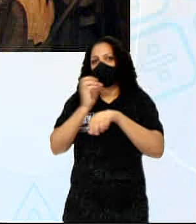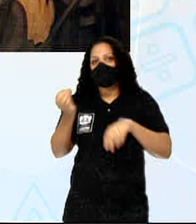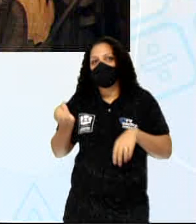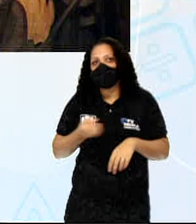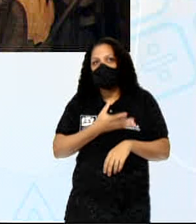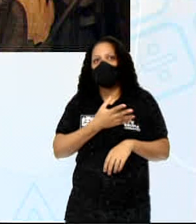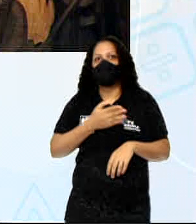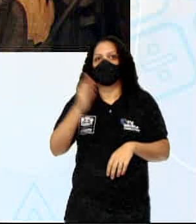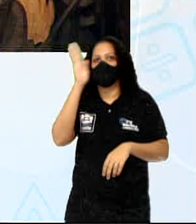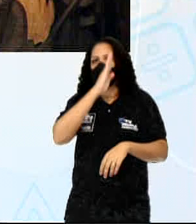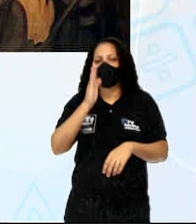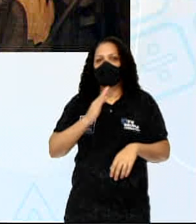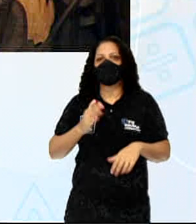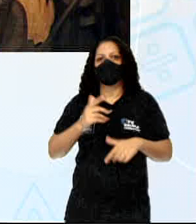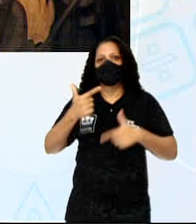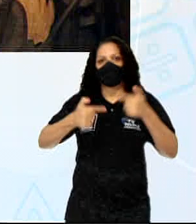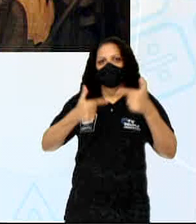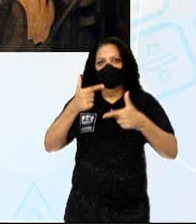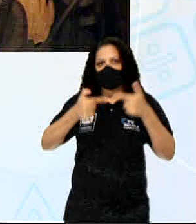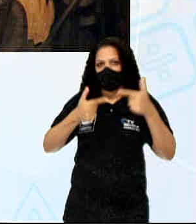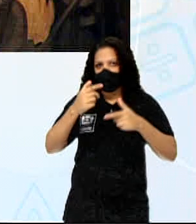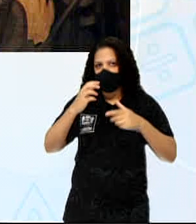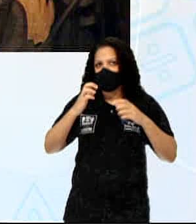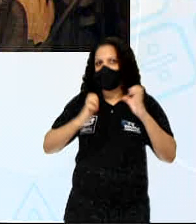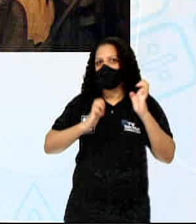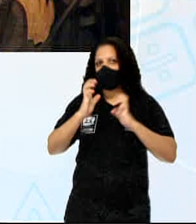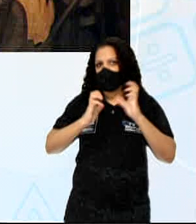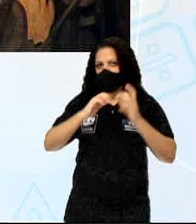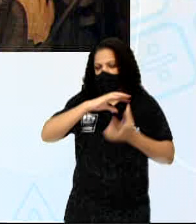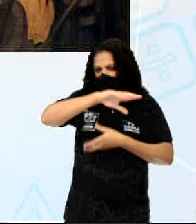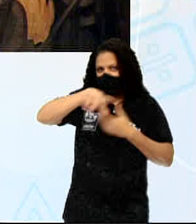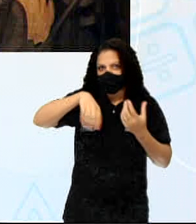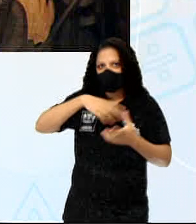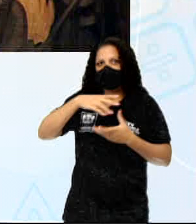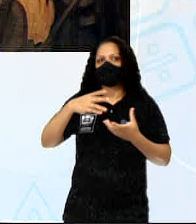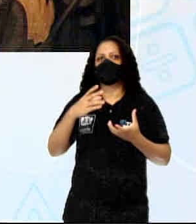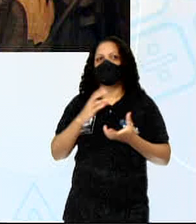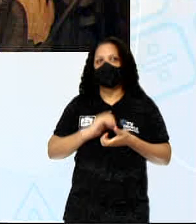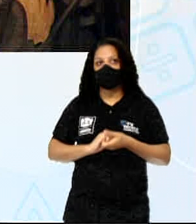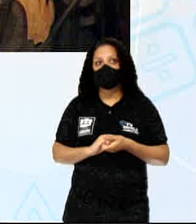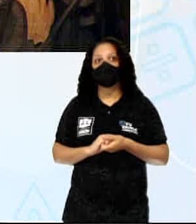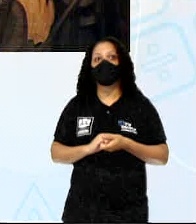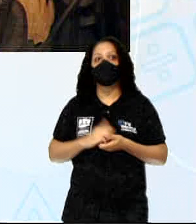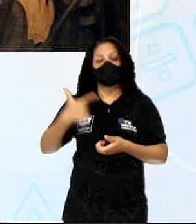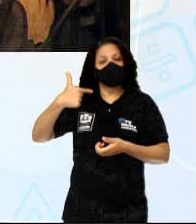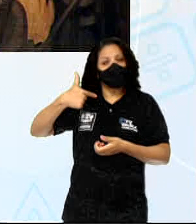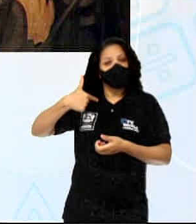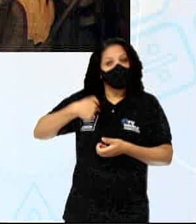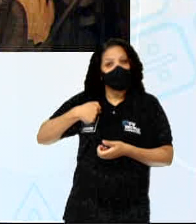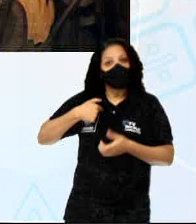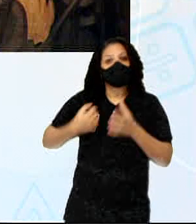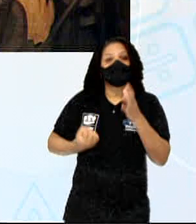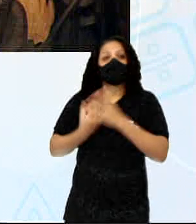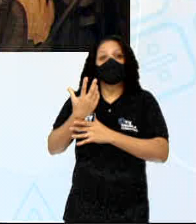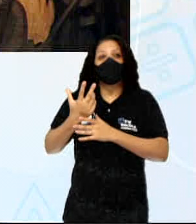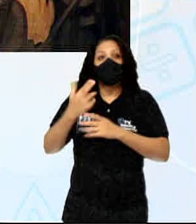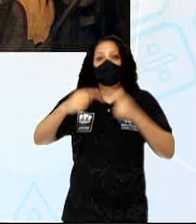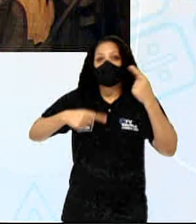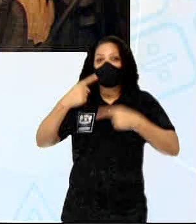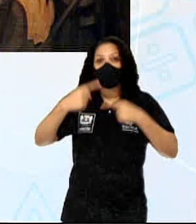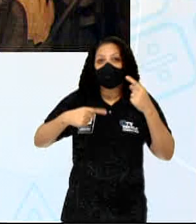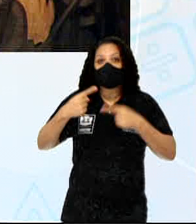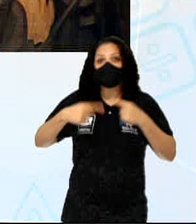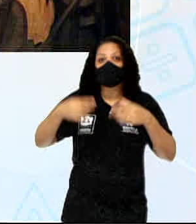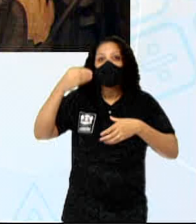interessante. Durante os 2 primeiros anos do conflito, Getúlio Vargas desenvolveu uma política externa ambígua. Contudo, em 1941,